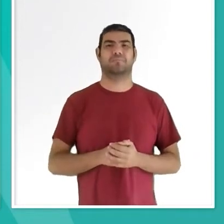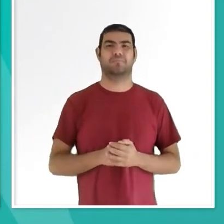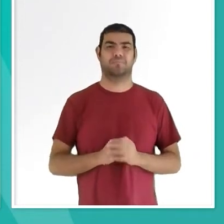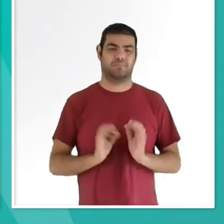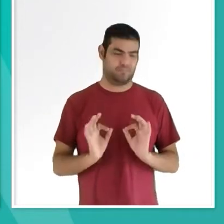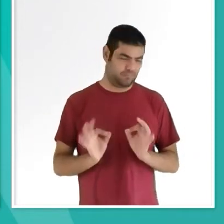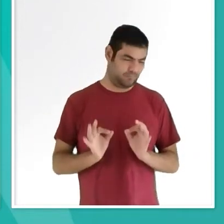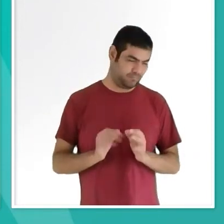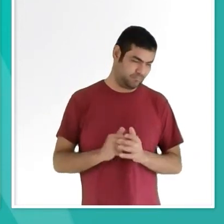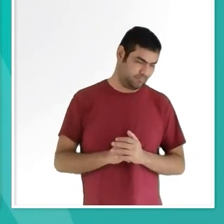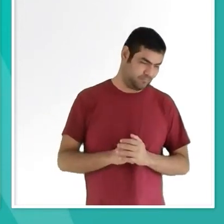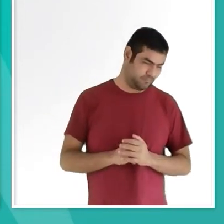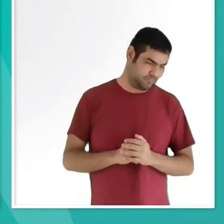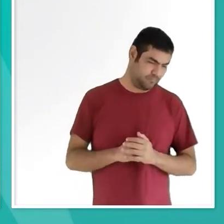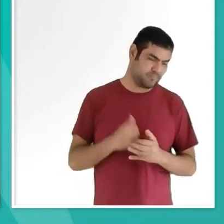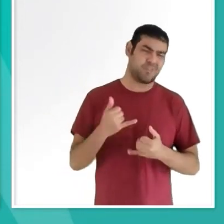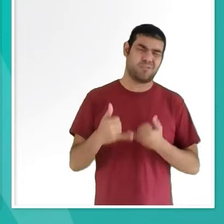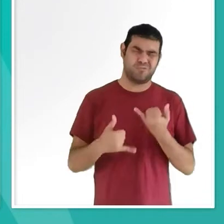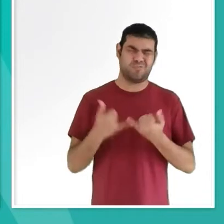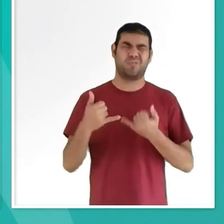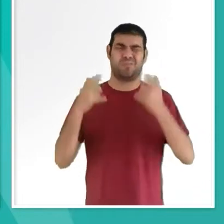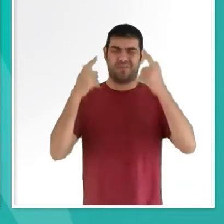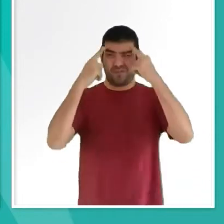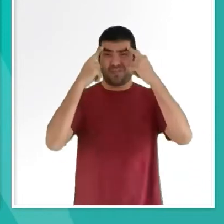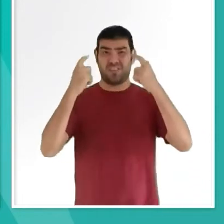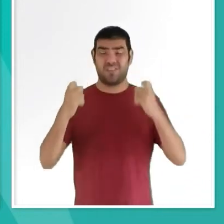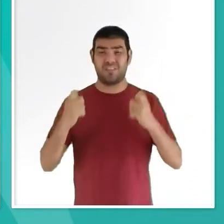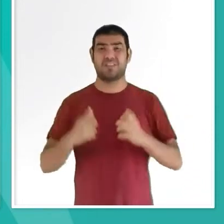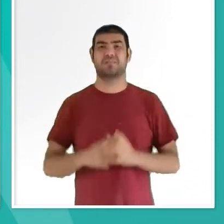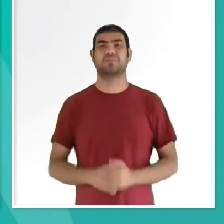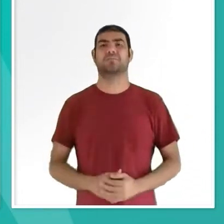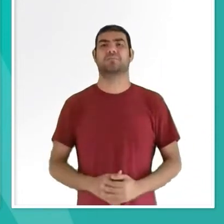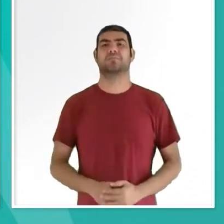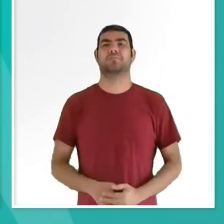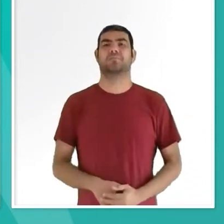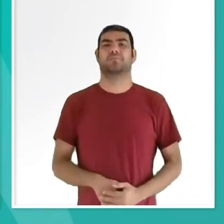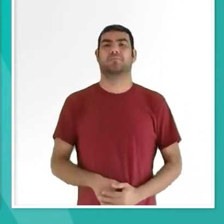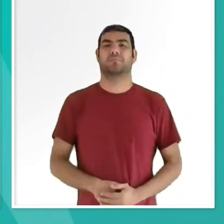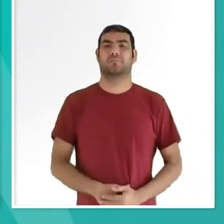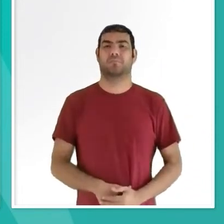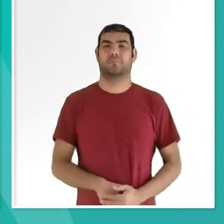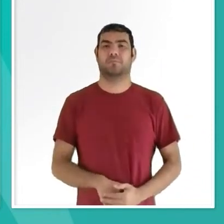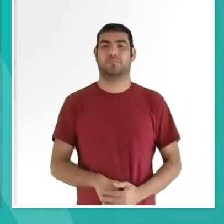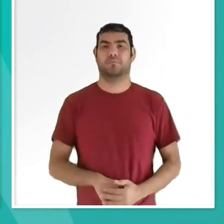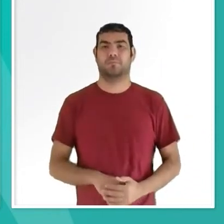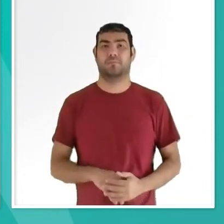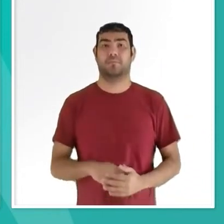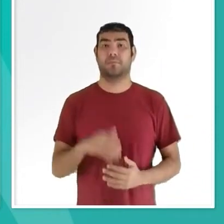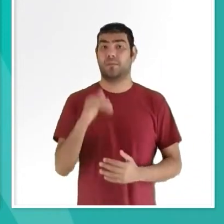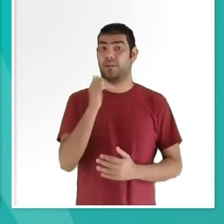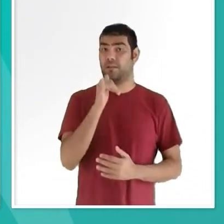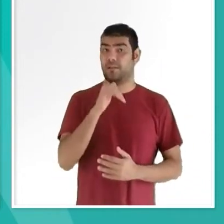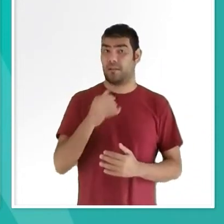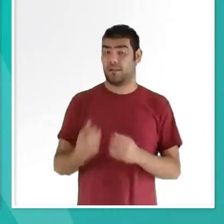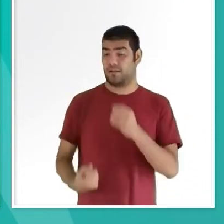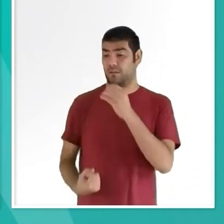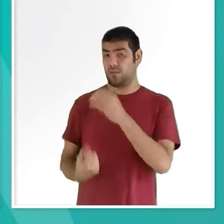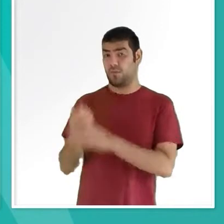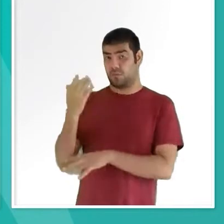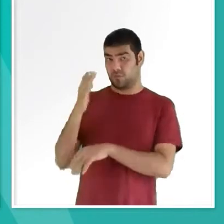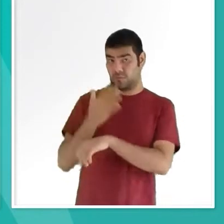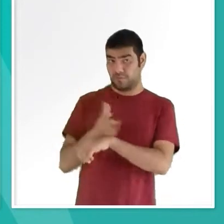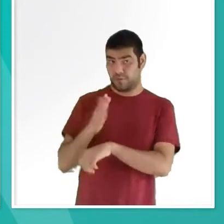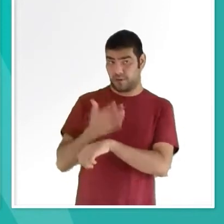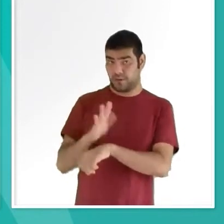muito violento, a tal ponto que na Itália, que foi onde começou a ser praticado mais popularmente esse